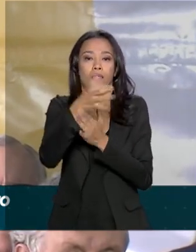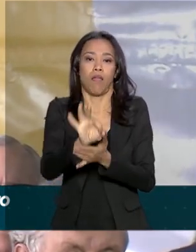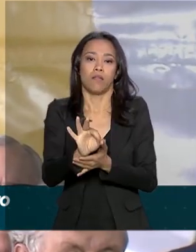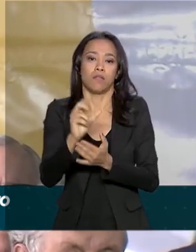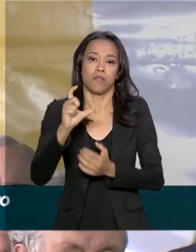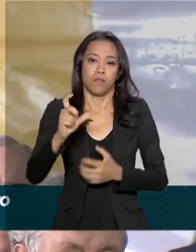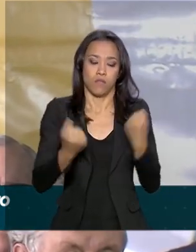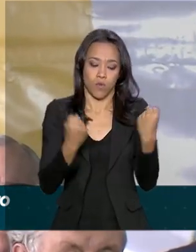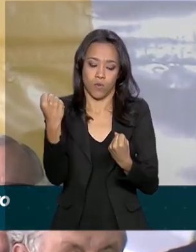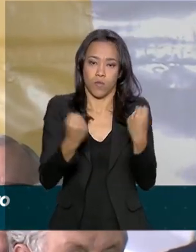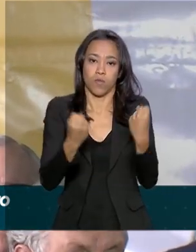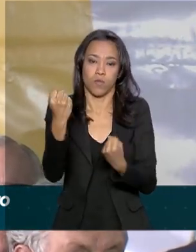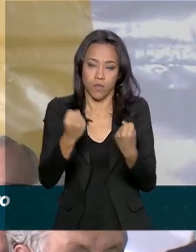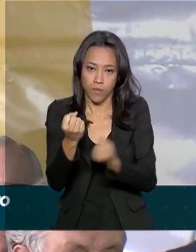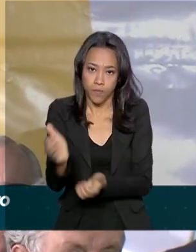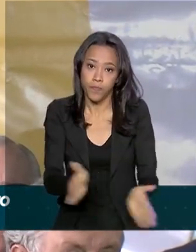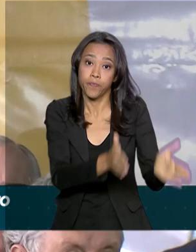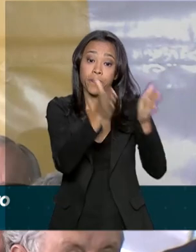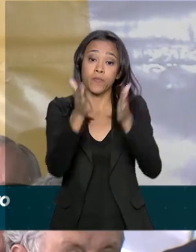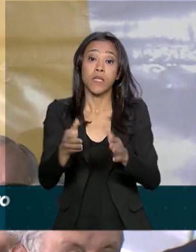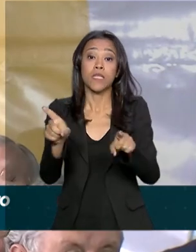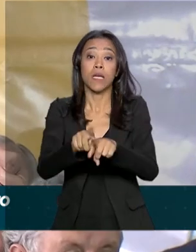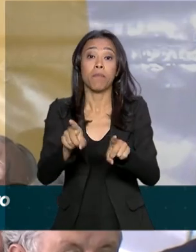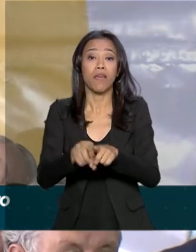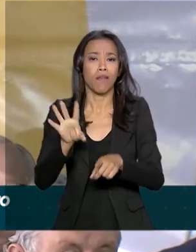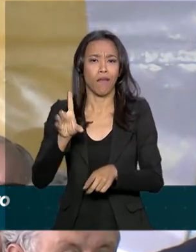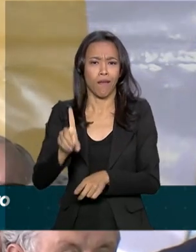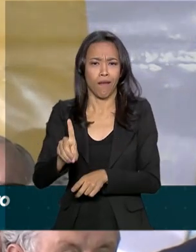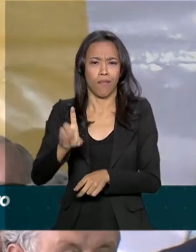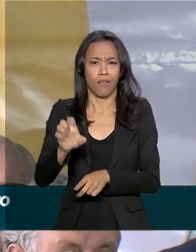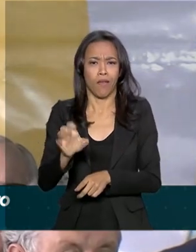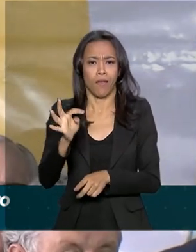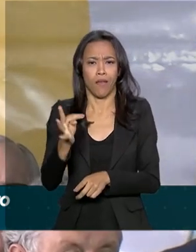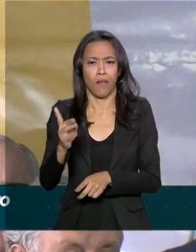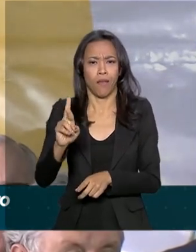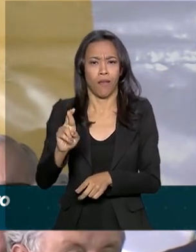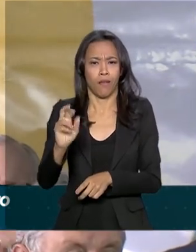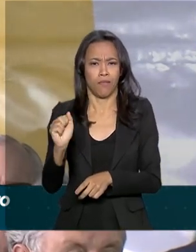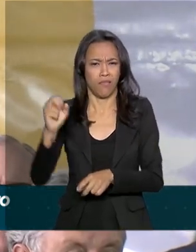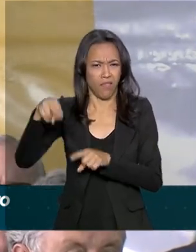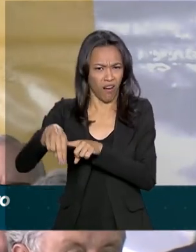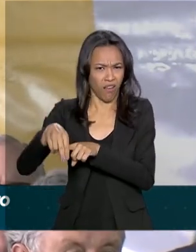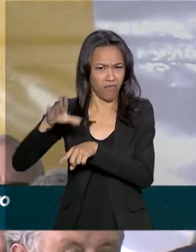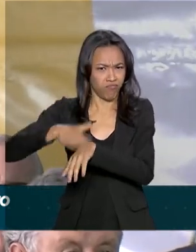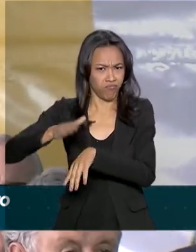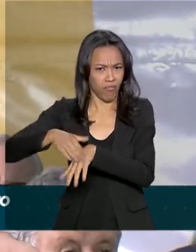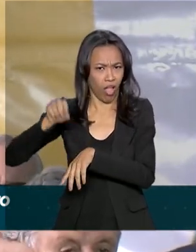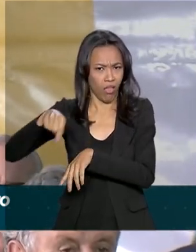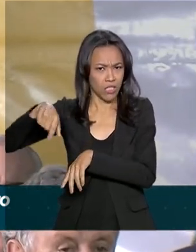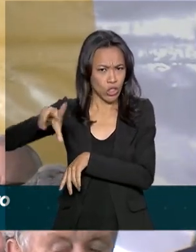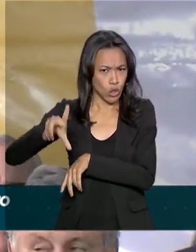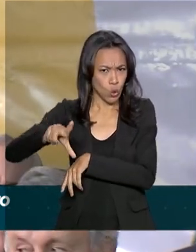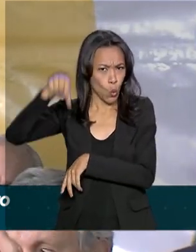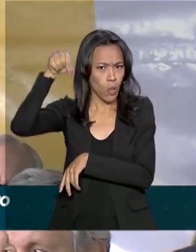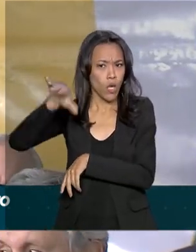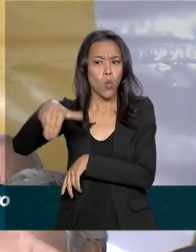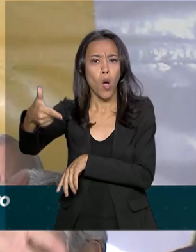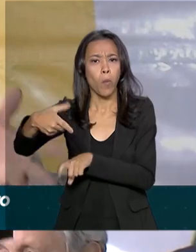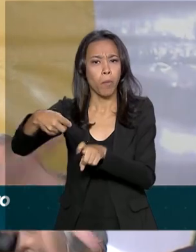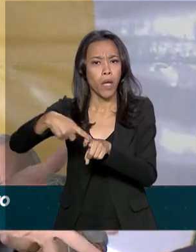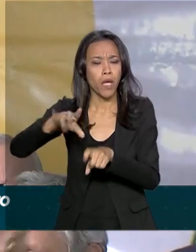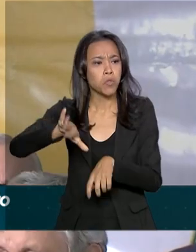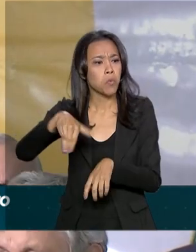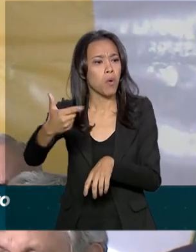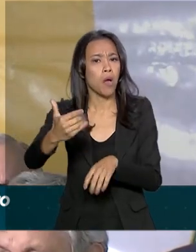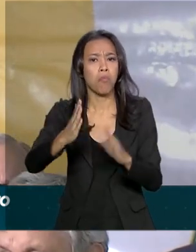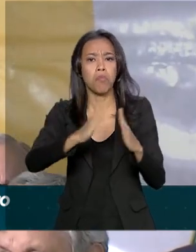Também acabar com a exclusividade dos DETRANs em escolher qual médico ou qual